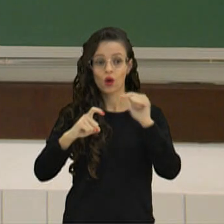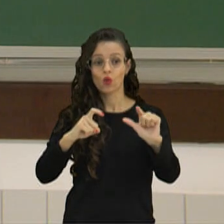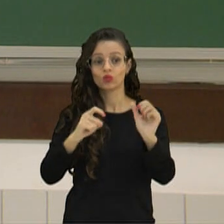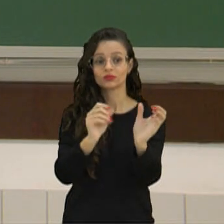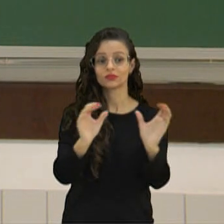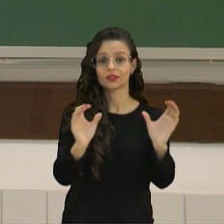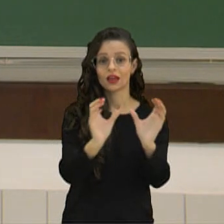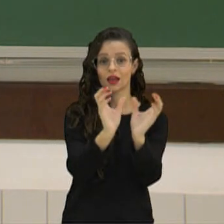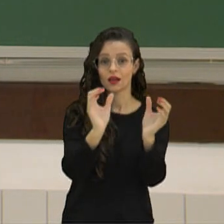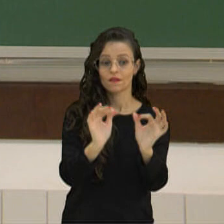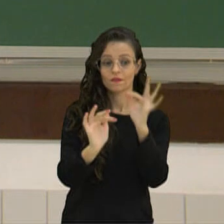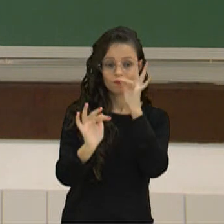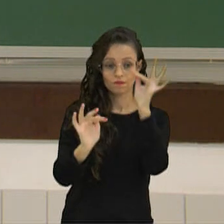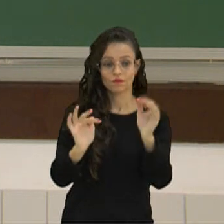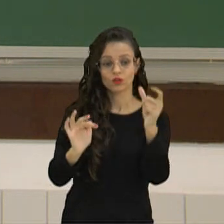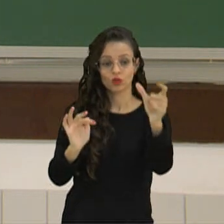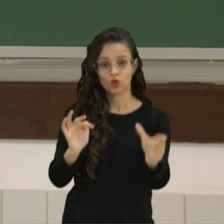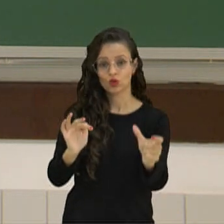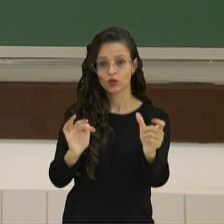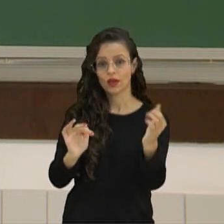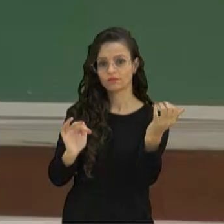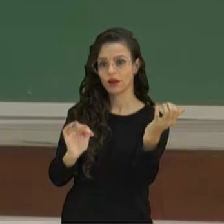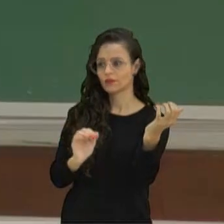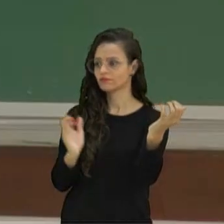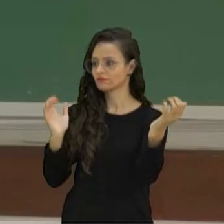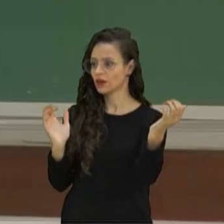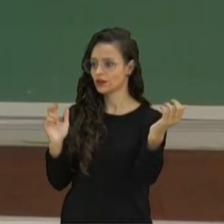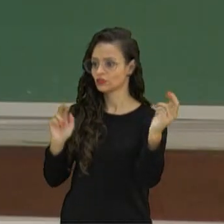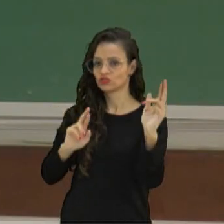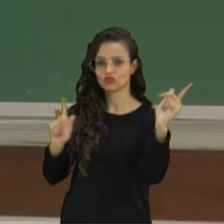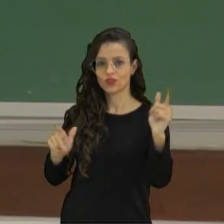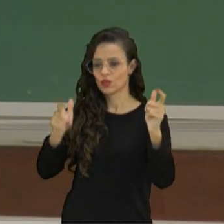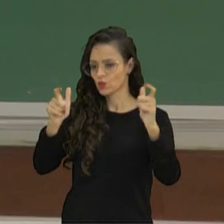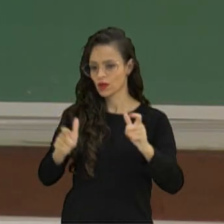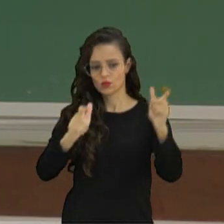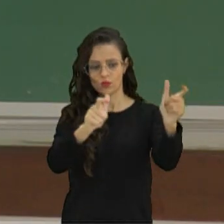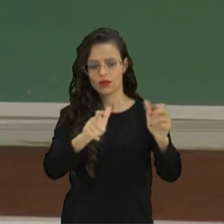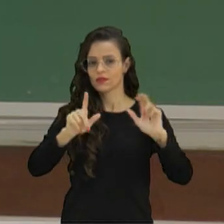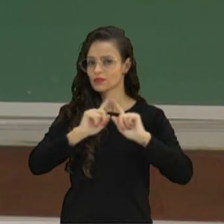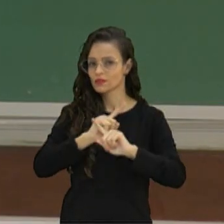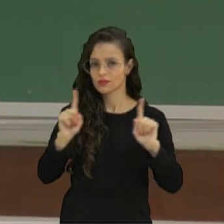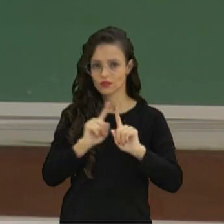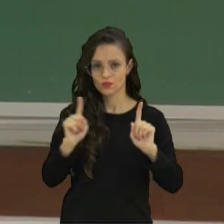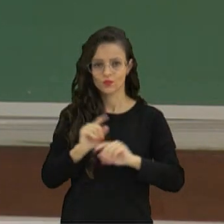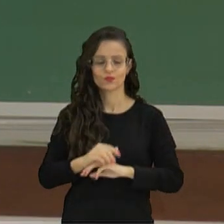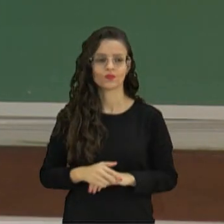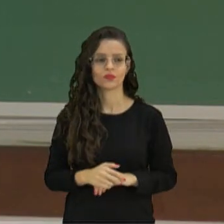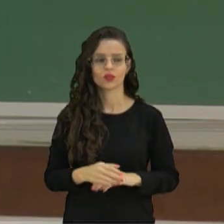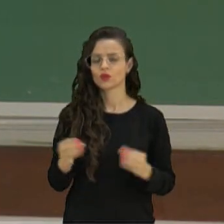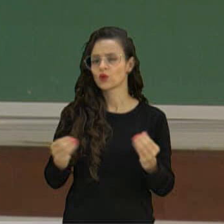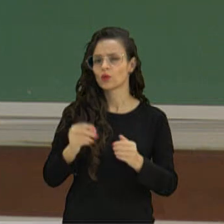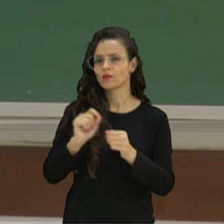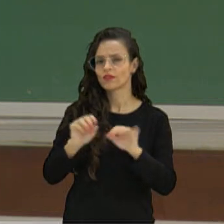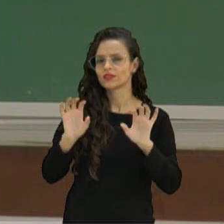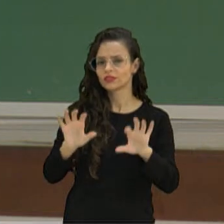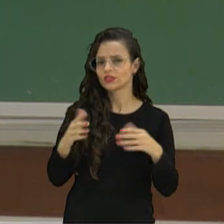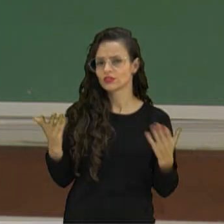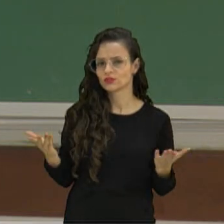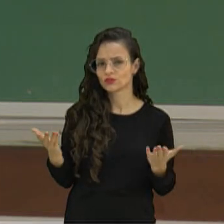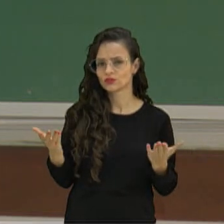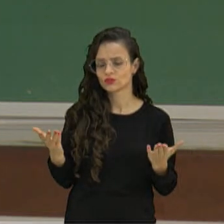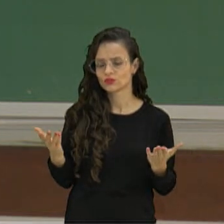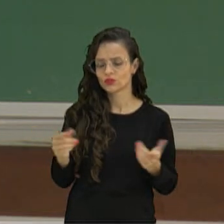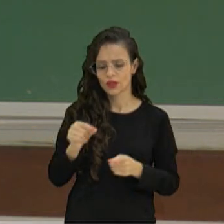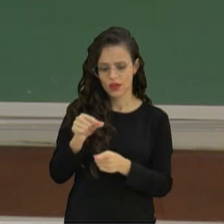outra em locais diferentes. Não tem no mesmo local. Mas como que ele faria isso com